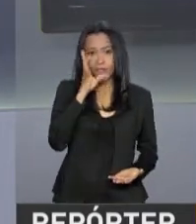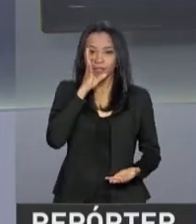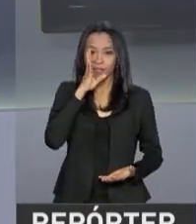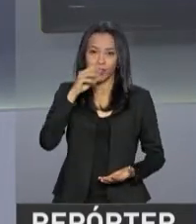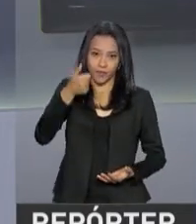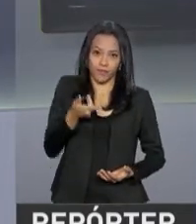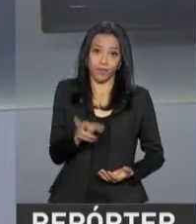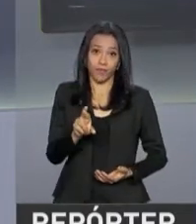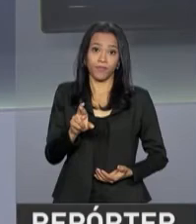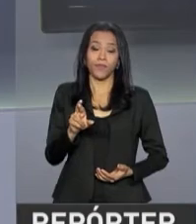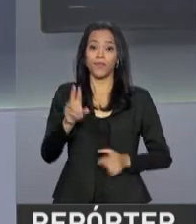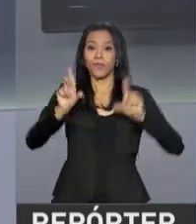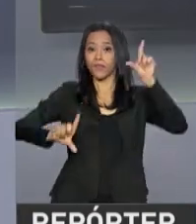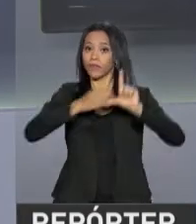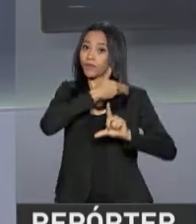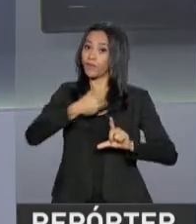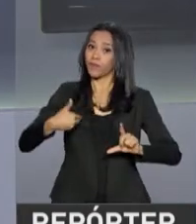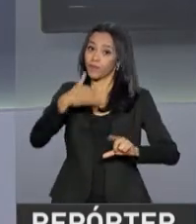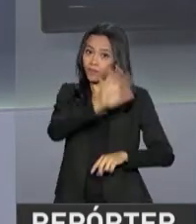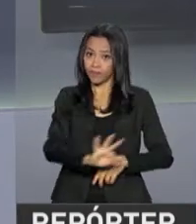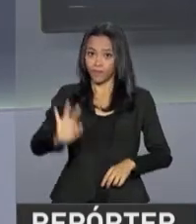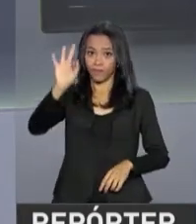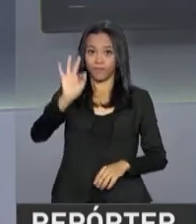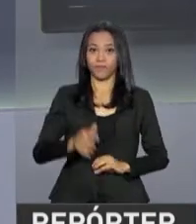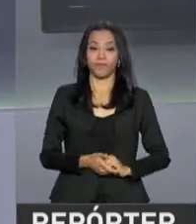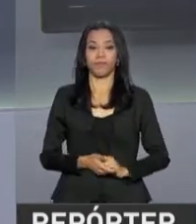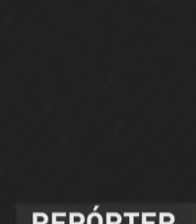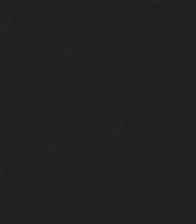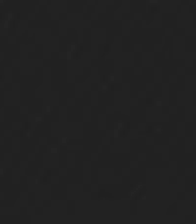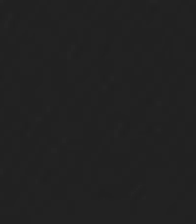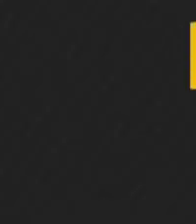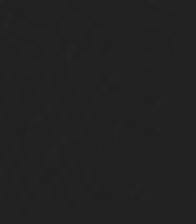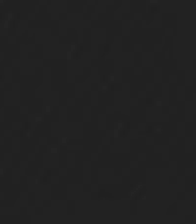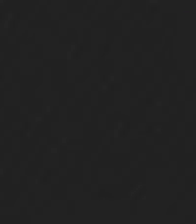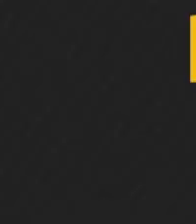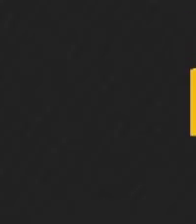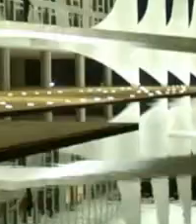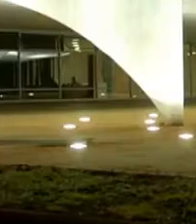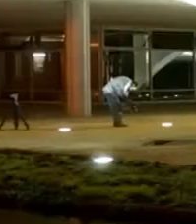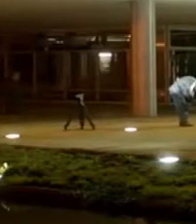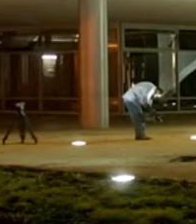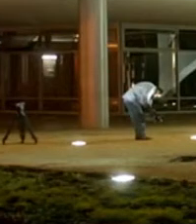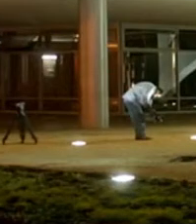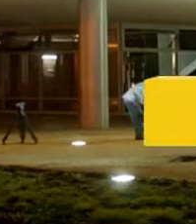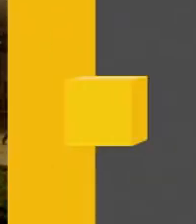Continue com a gente na NBR, a TV do Governo Federal.